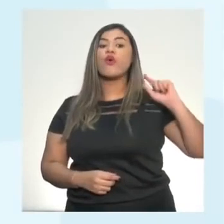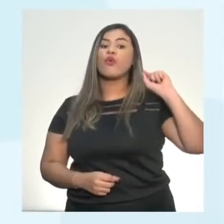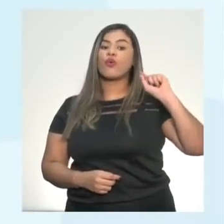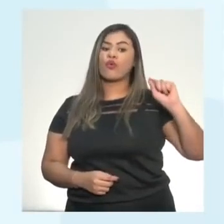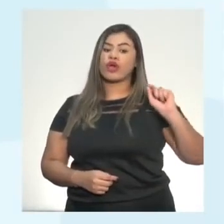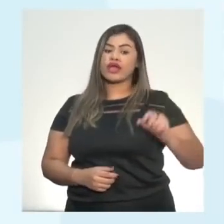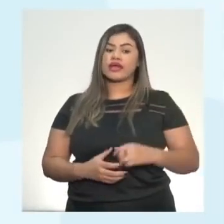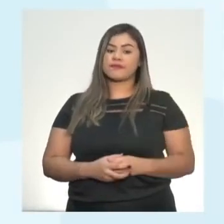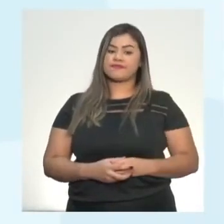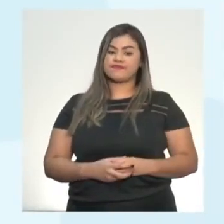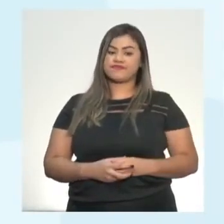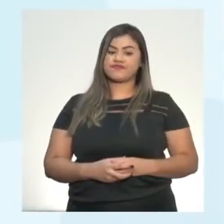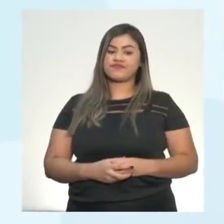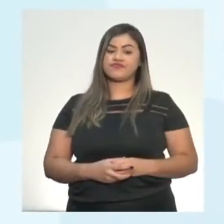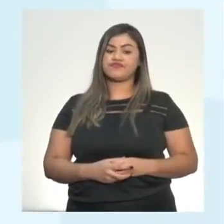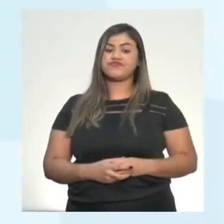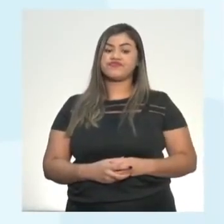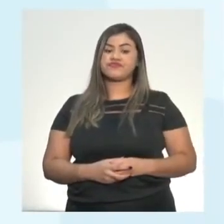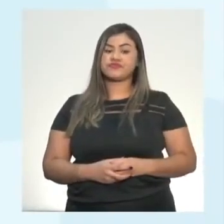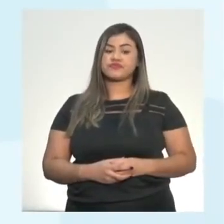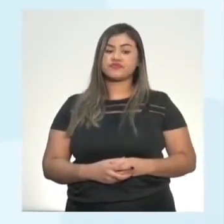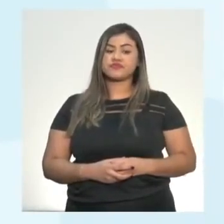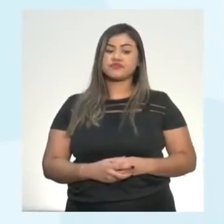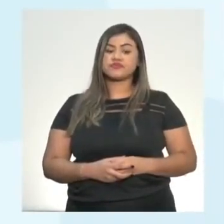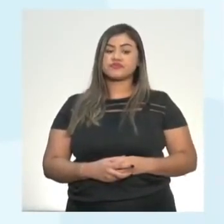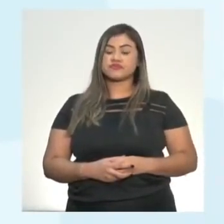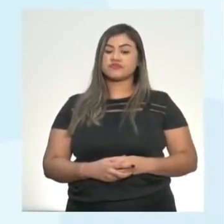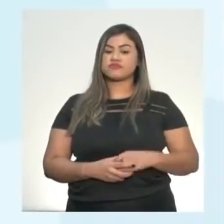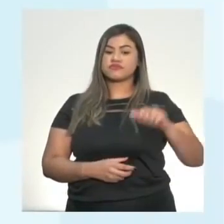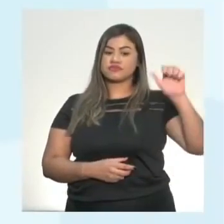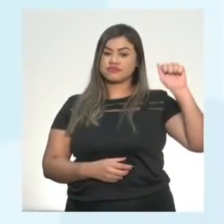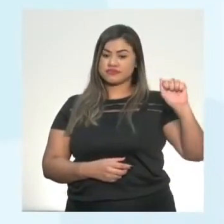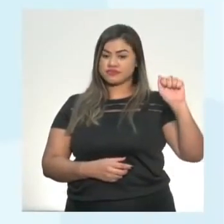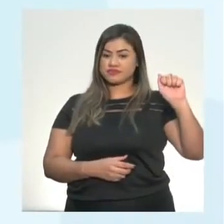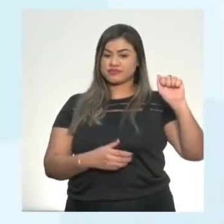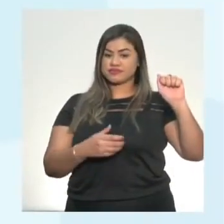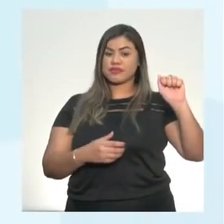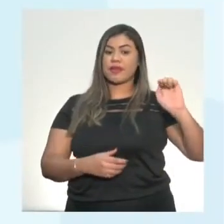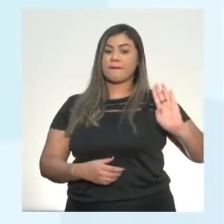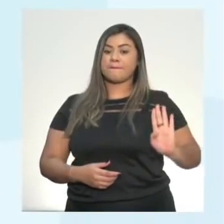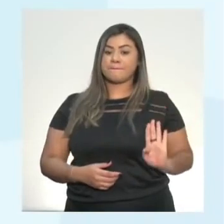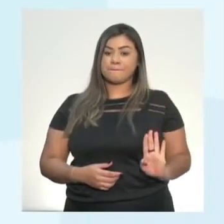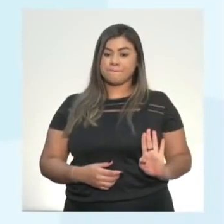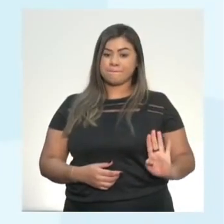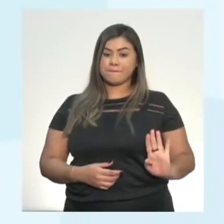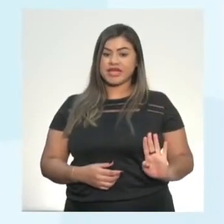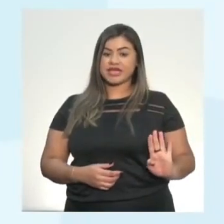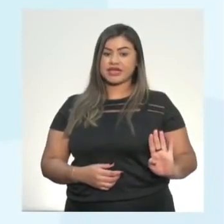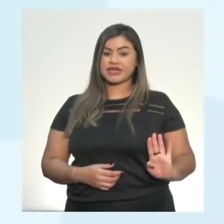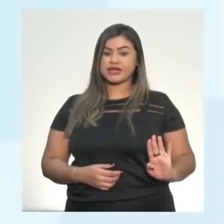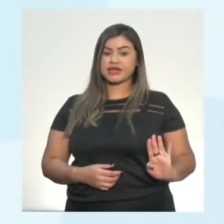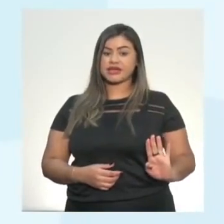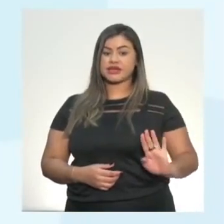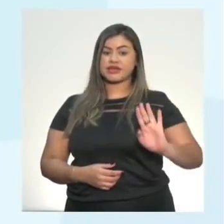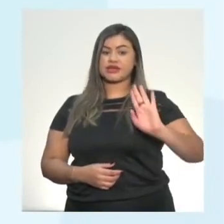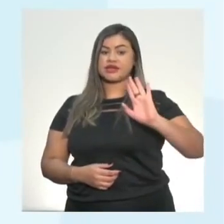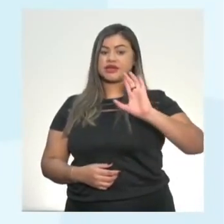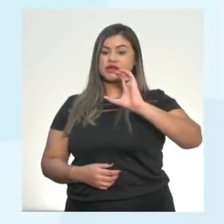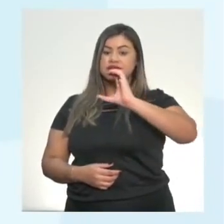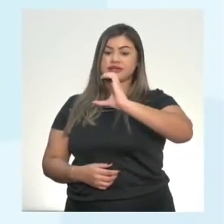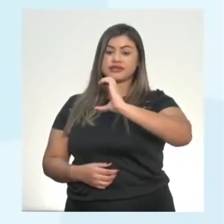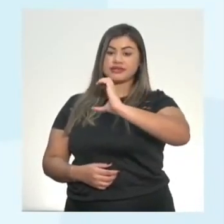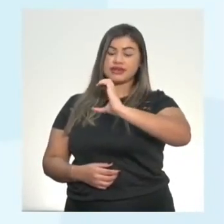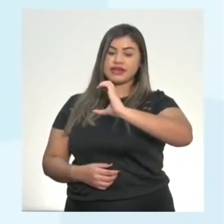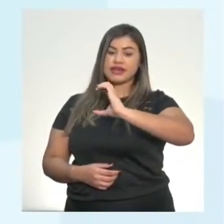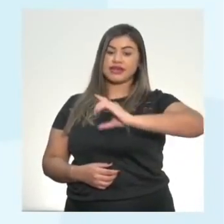este lado na vertical A, a base B, o outro lado na